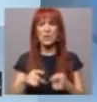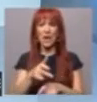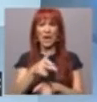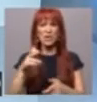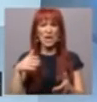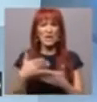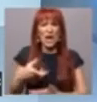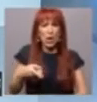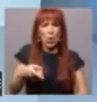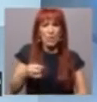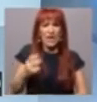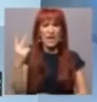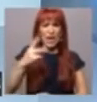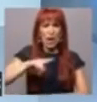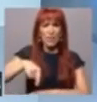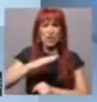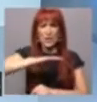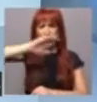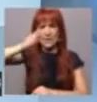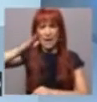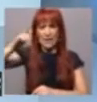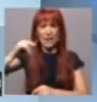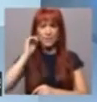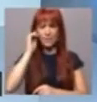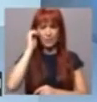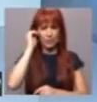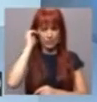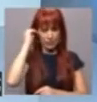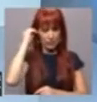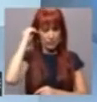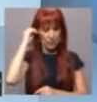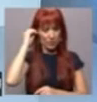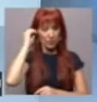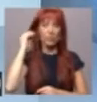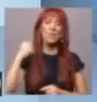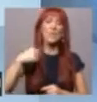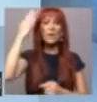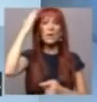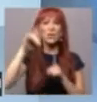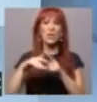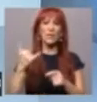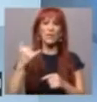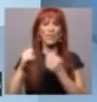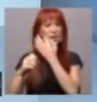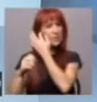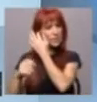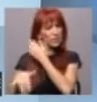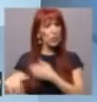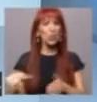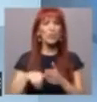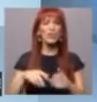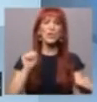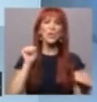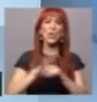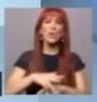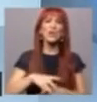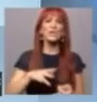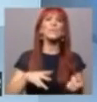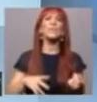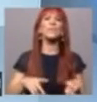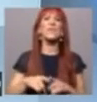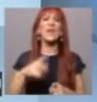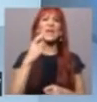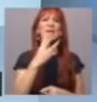até 90 km por hora nas terras altas. Temperatura máxima prevista para o Funchal de 20 graus. As ondas serão de noroeste,